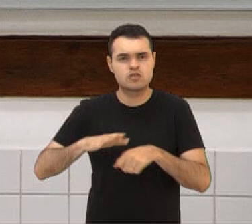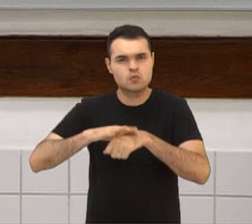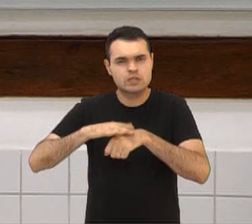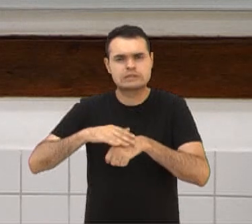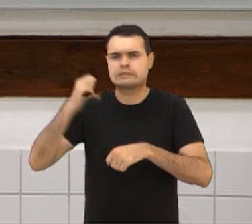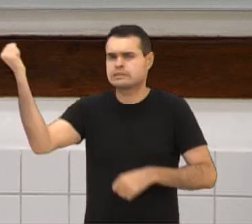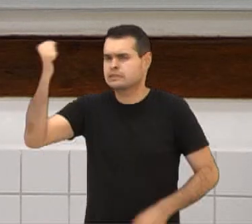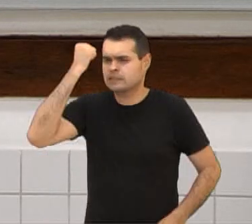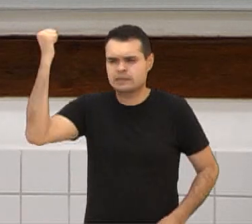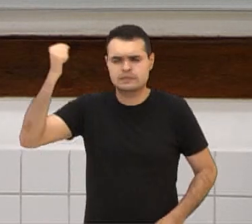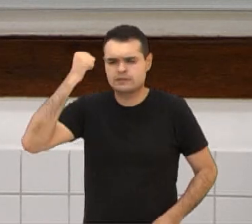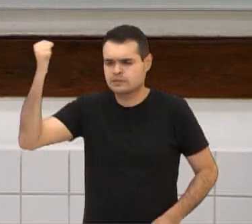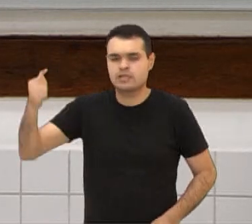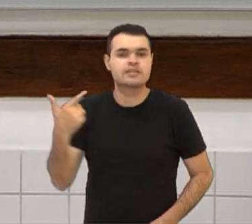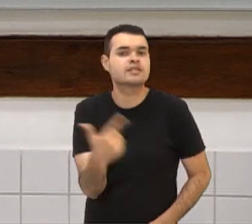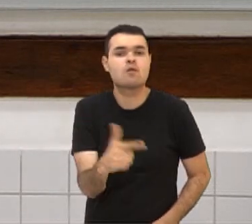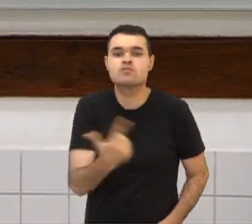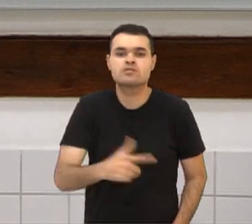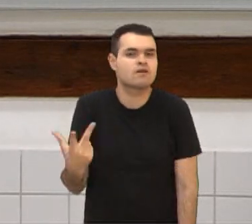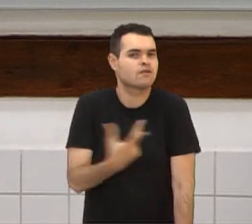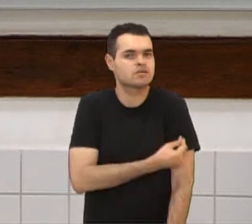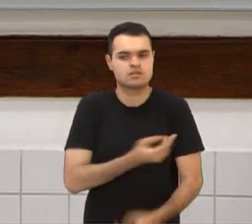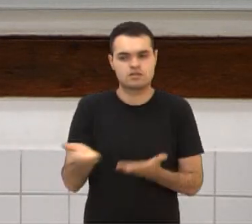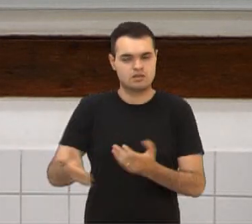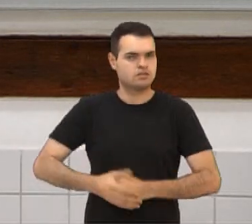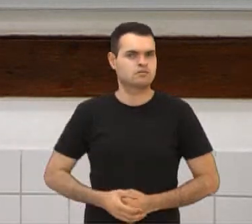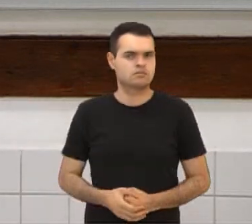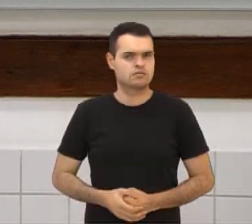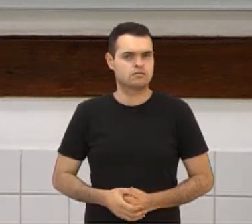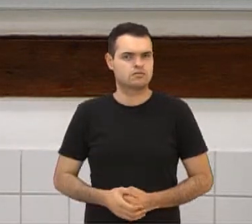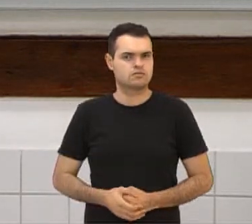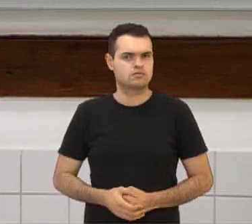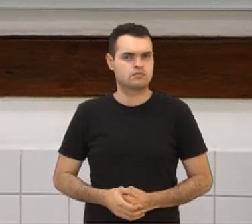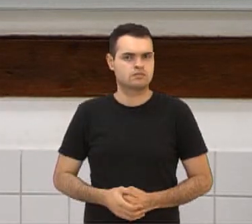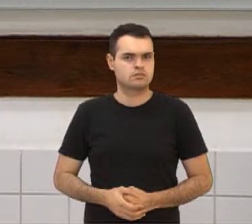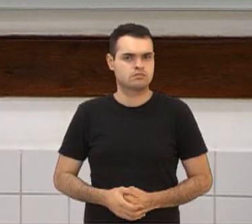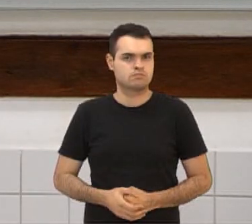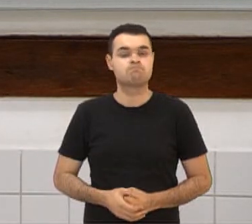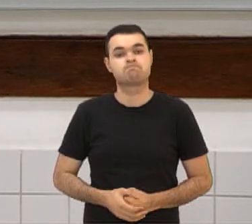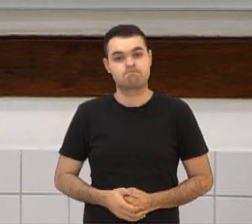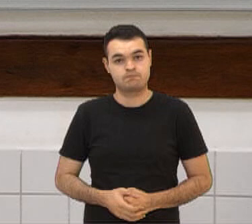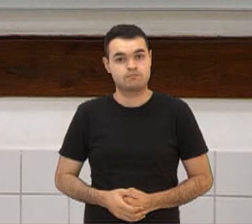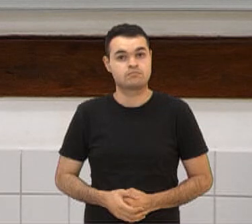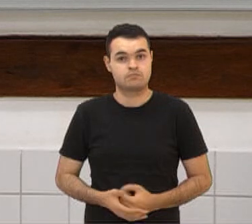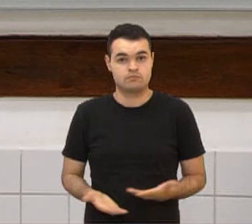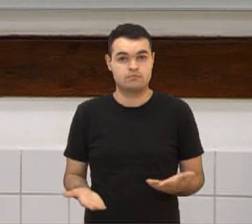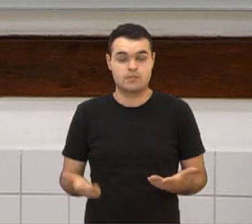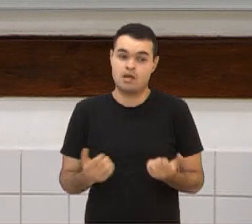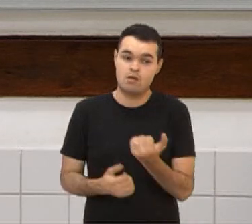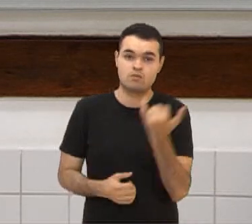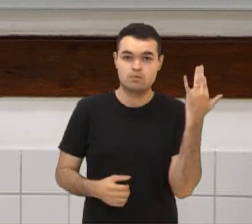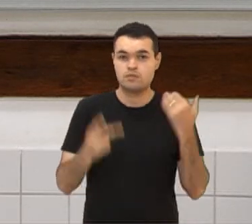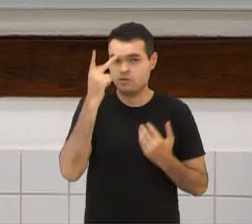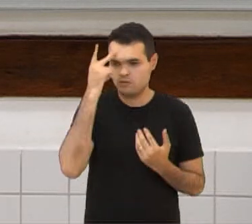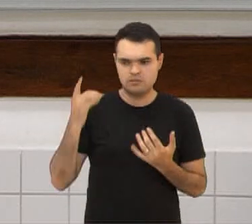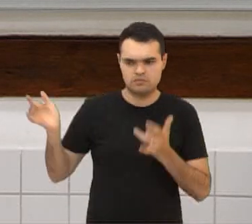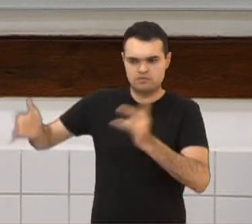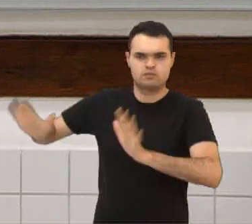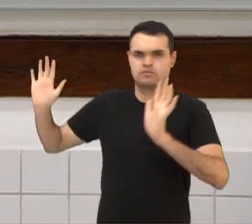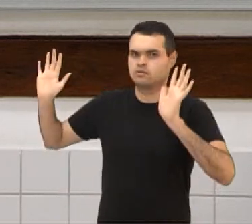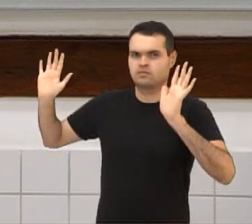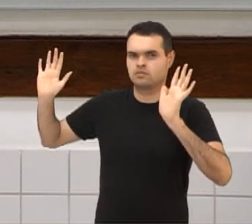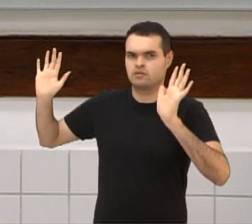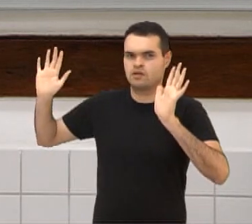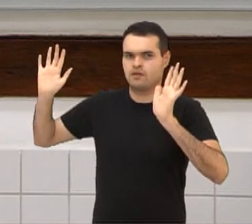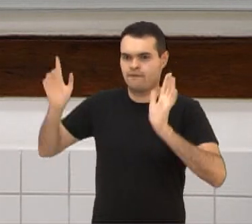graves, inclusive, porque não tinham vacina, porque não tinha isso. E simplesmente a gente algumas pessoas querem descartar isso e